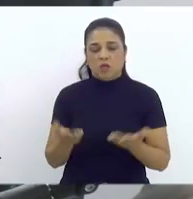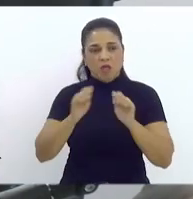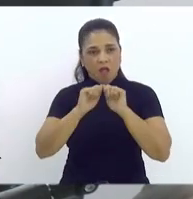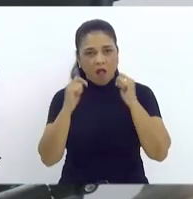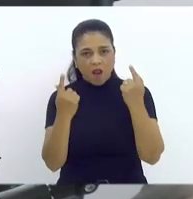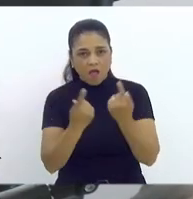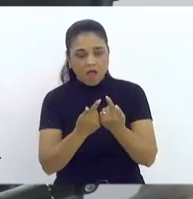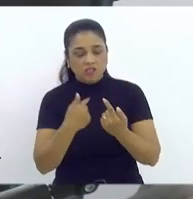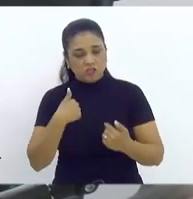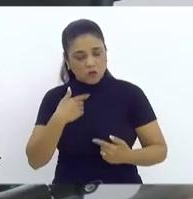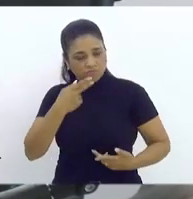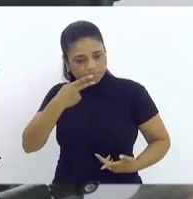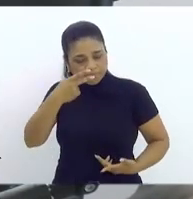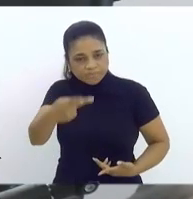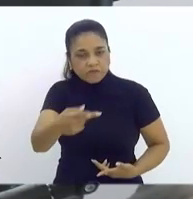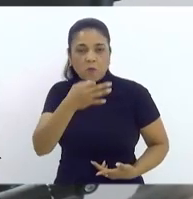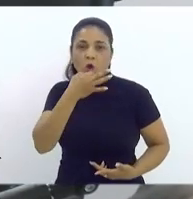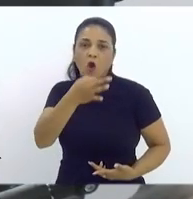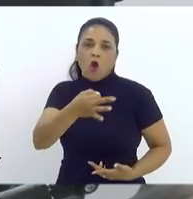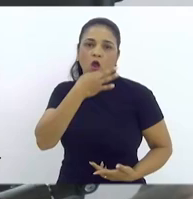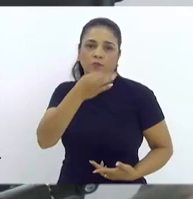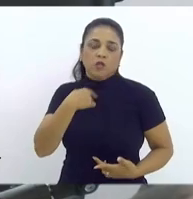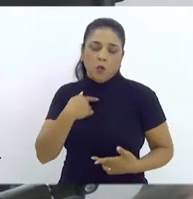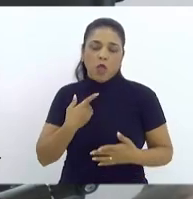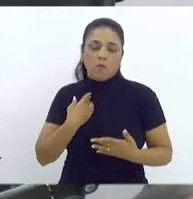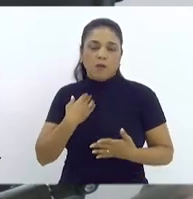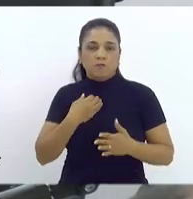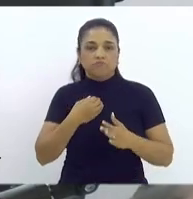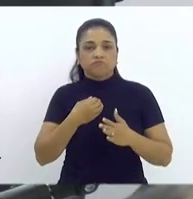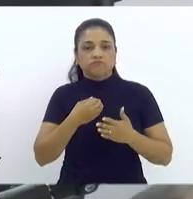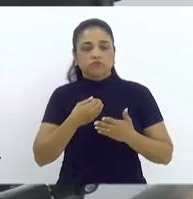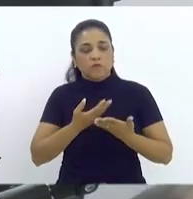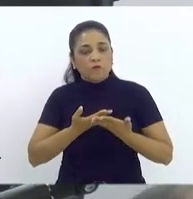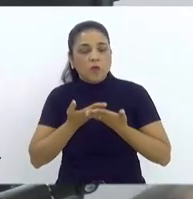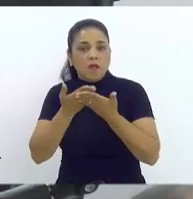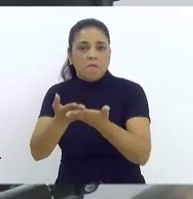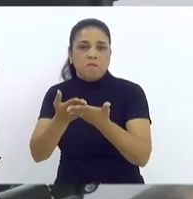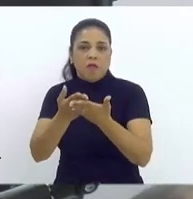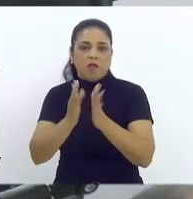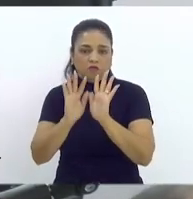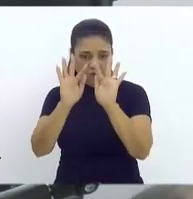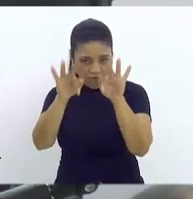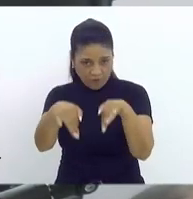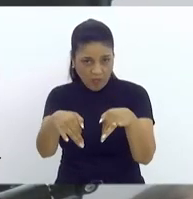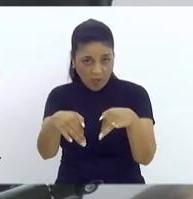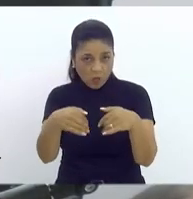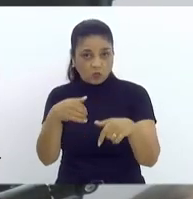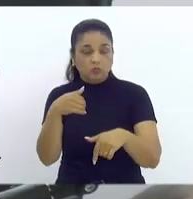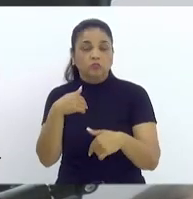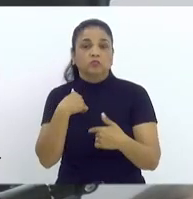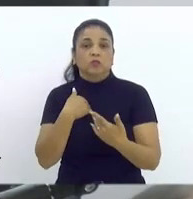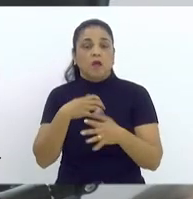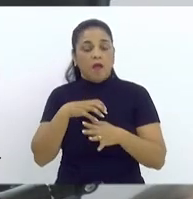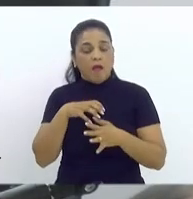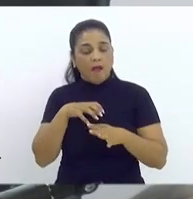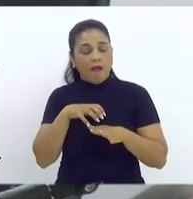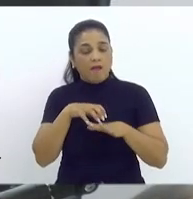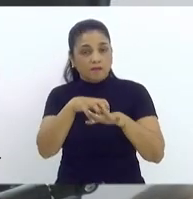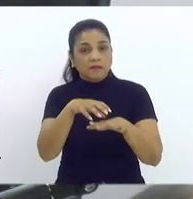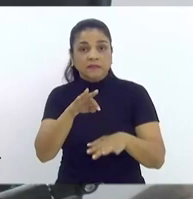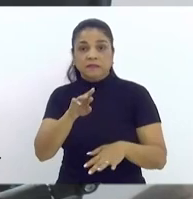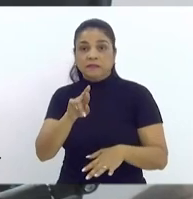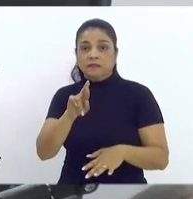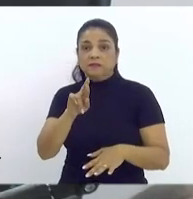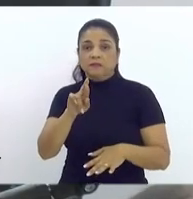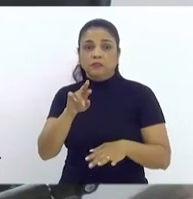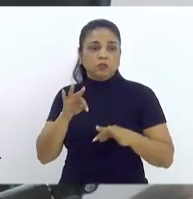minha indignação e uma sugestão que eu vou encaminhar no final dos trabalhos, para que as agências como um todo, e me refiro à Getransp também, tenham mais